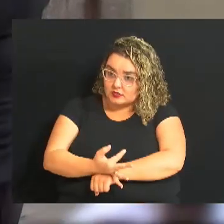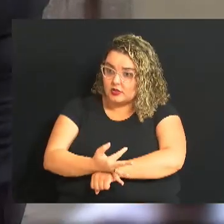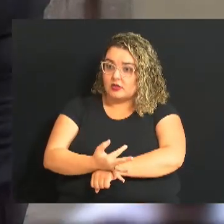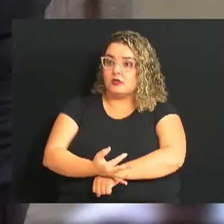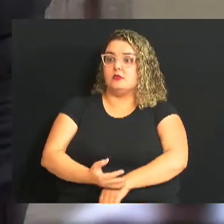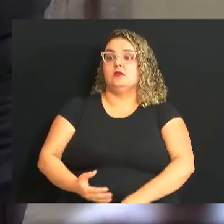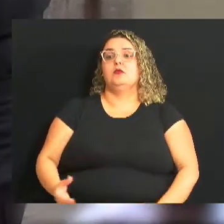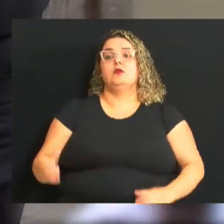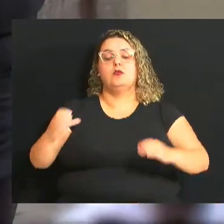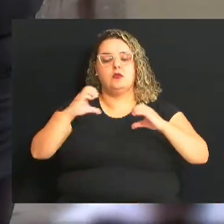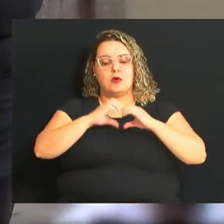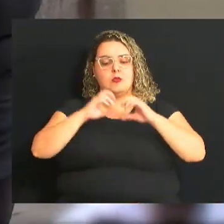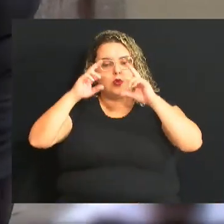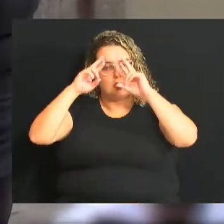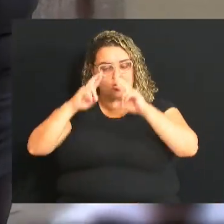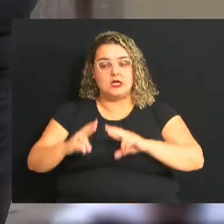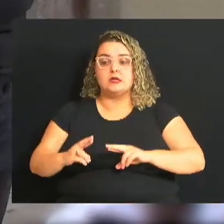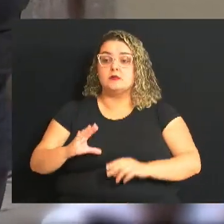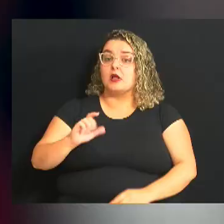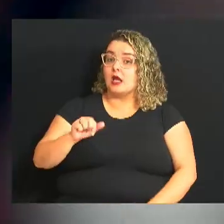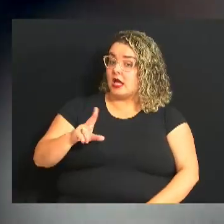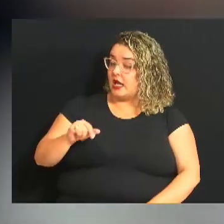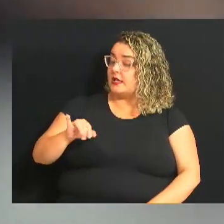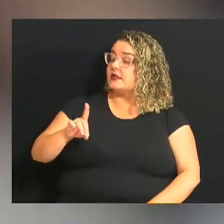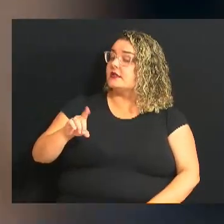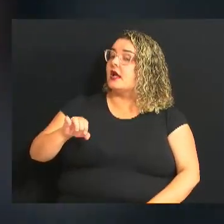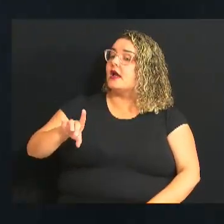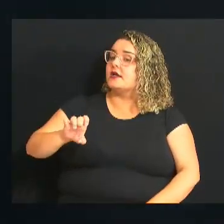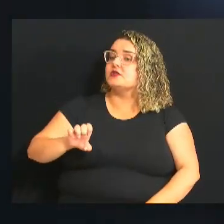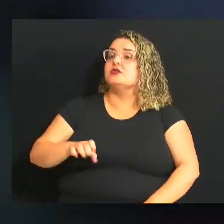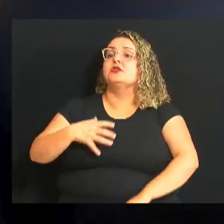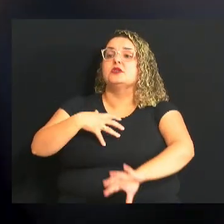amor, respeito, caridade e empatia.